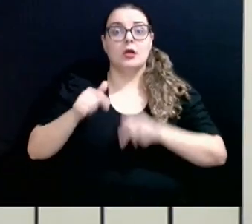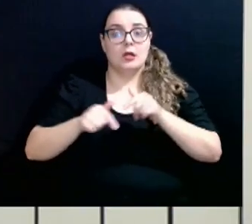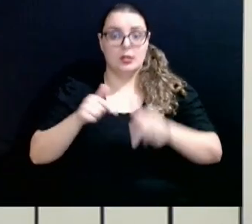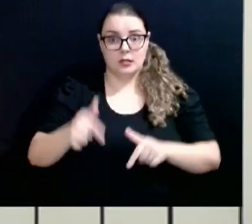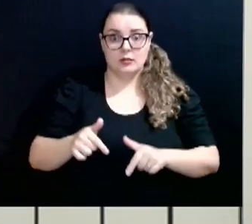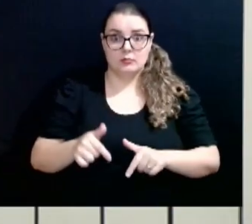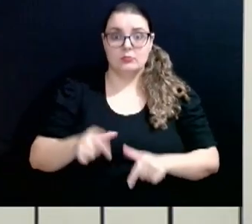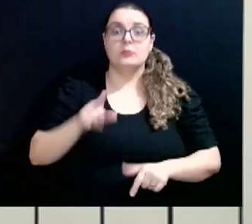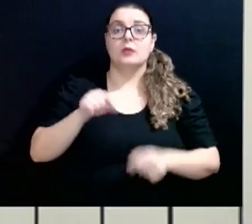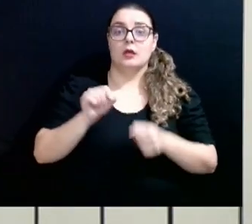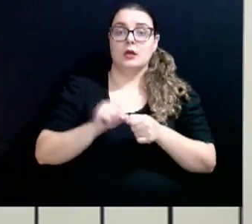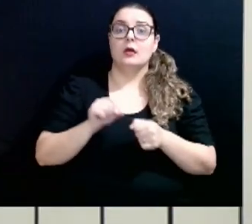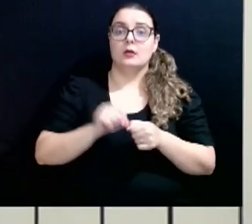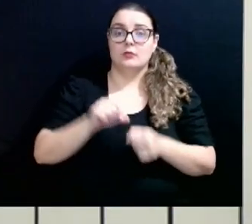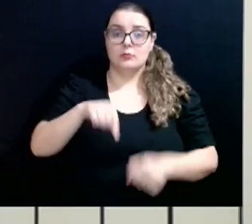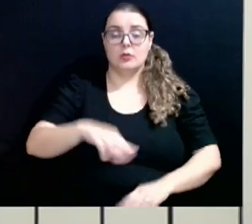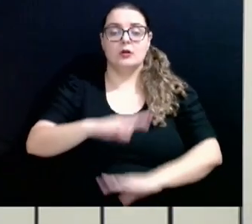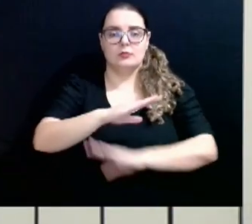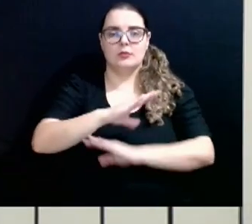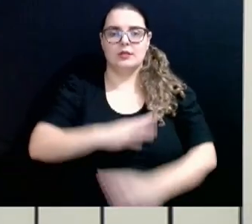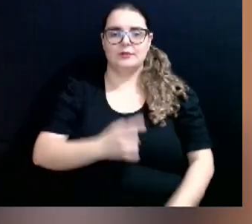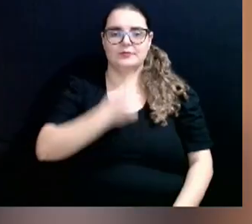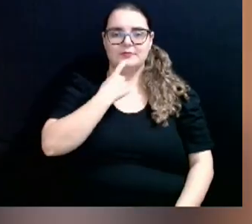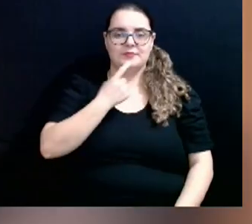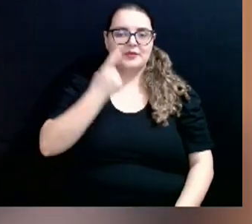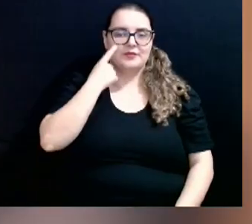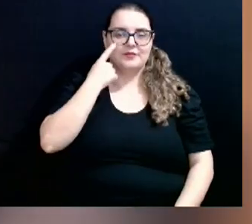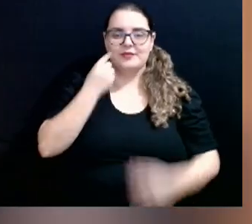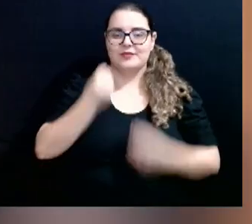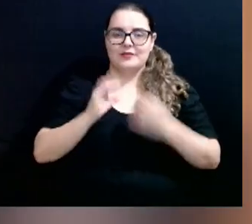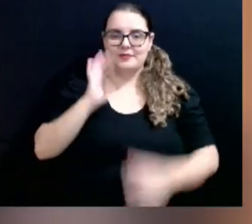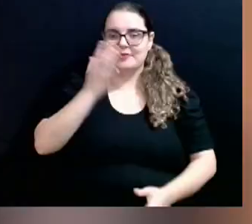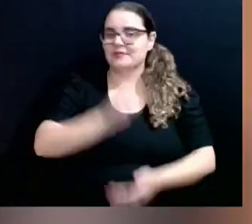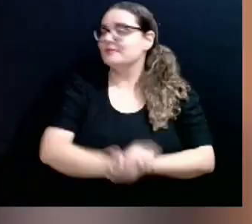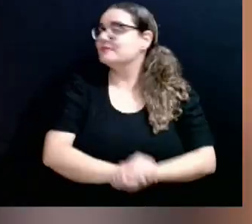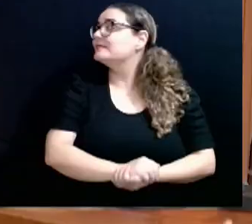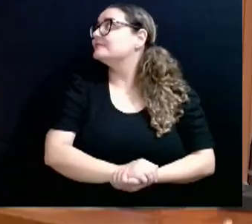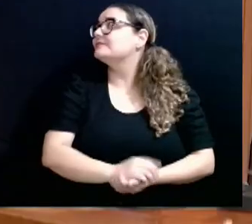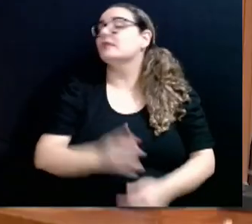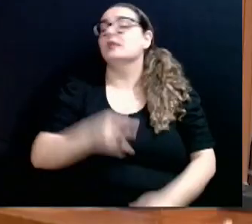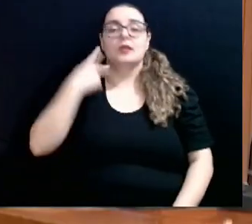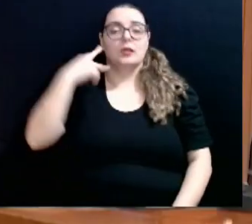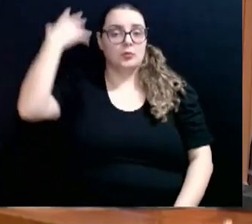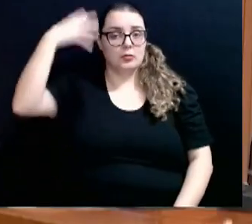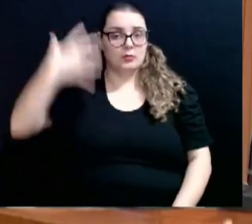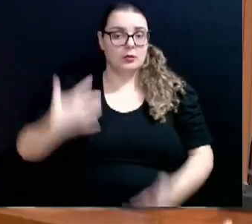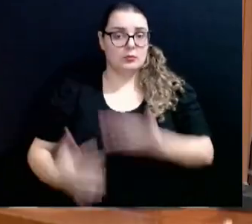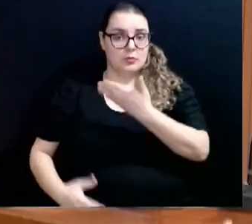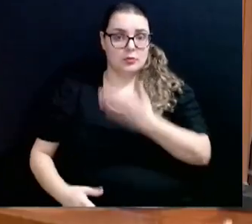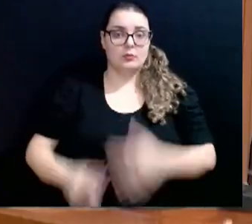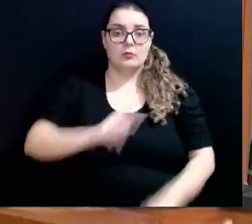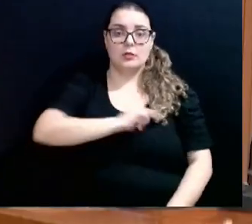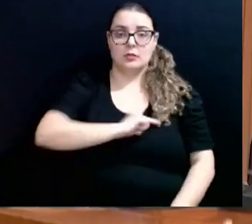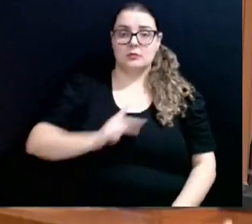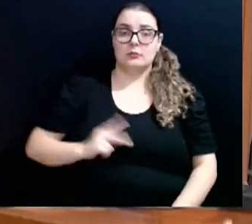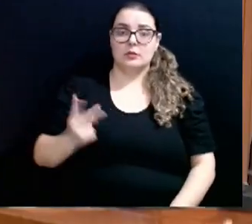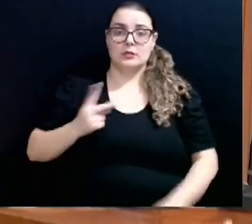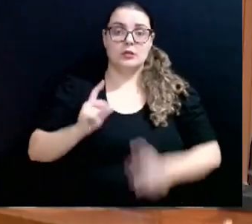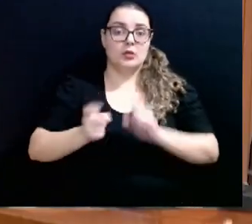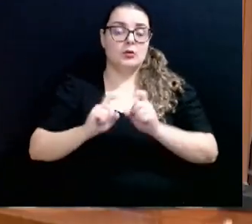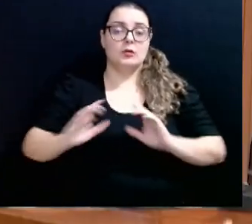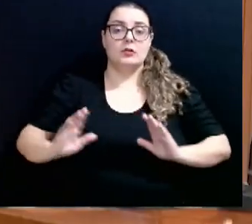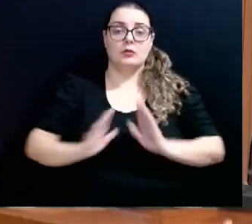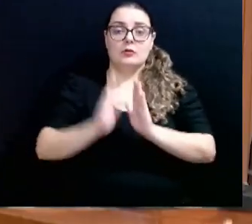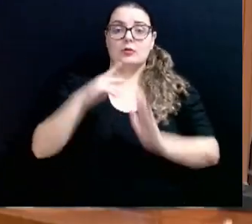realizada aqui na Câmara de Campinas. Confira como foi. A vereadora Guida Calisto presidiu a segunda reunião da Frente Parlamentar